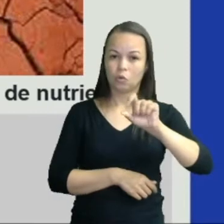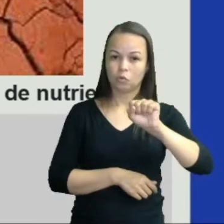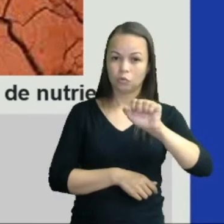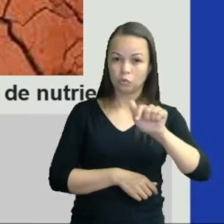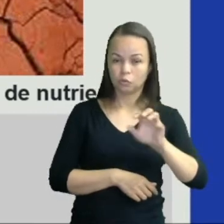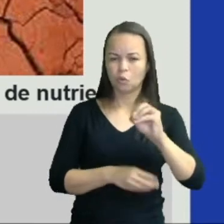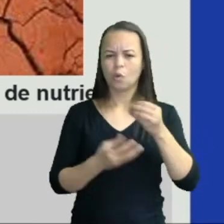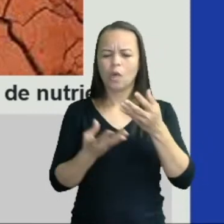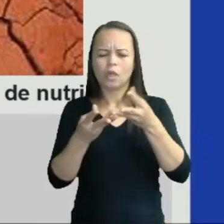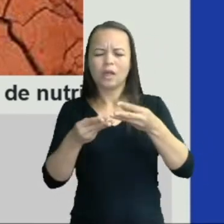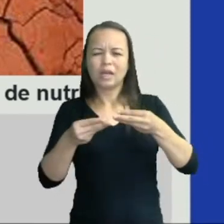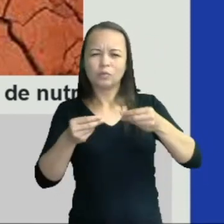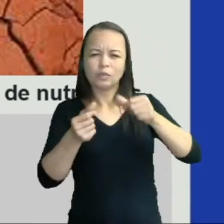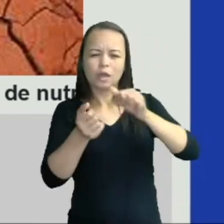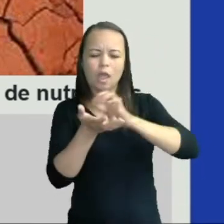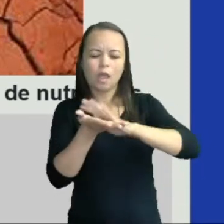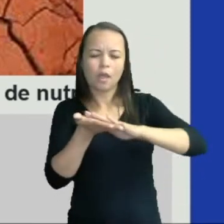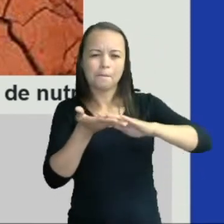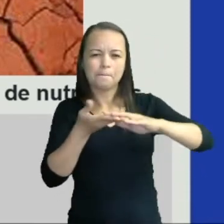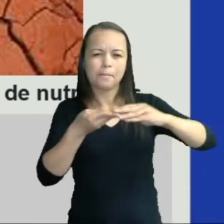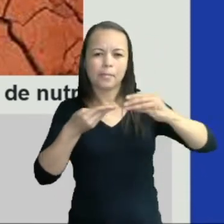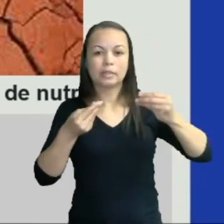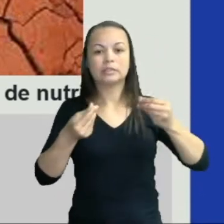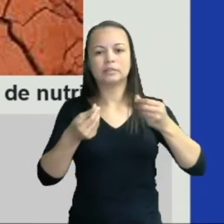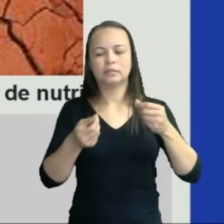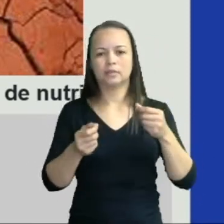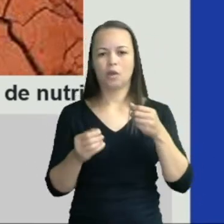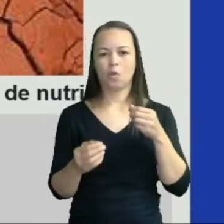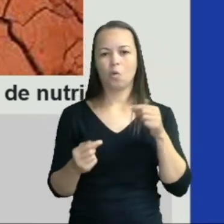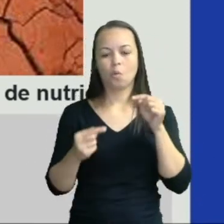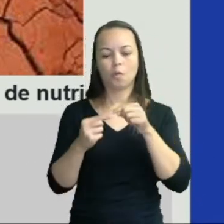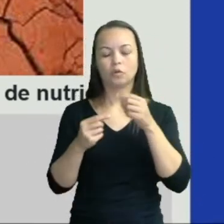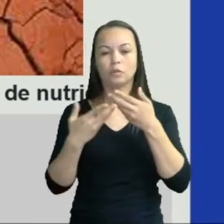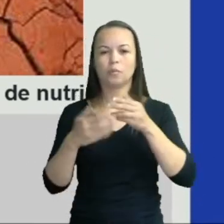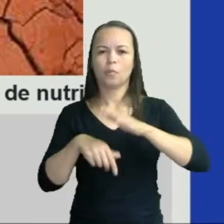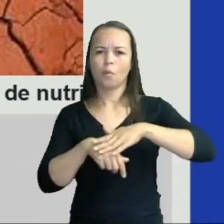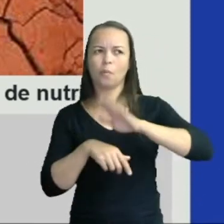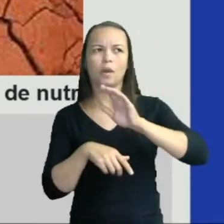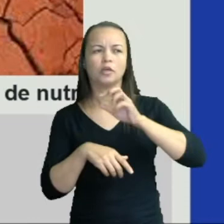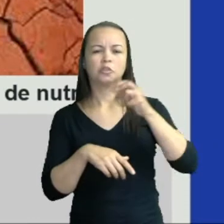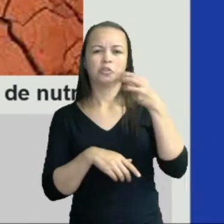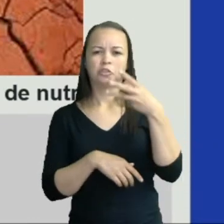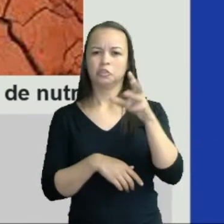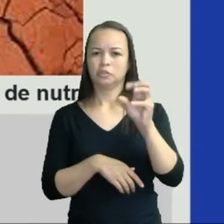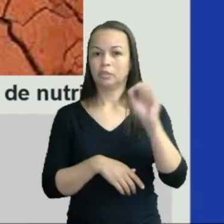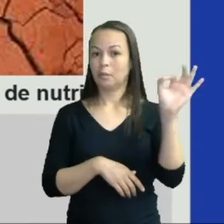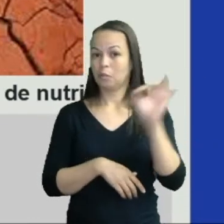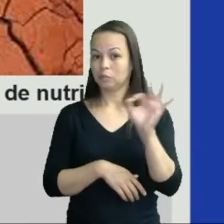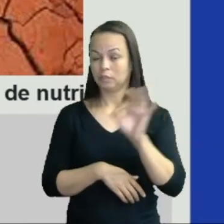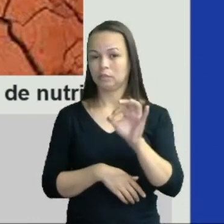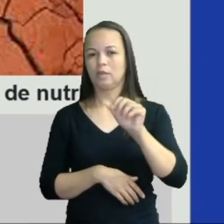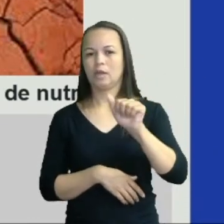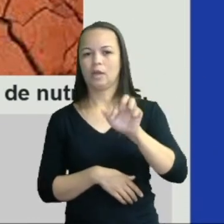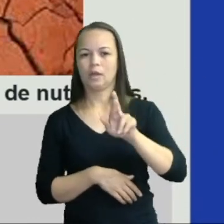terra úmida e macia, composta por mais de 30% de argila, alumínio e ferro.